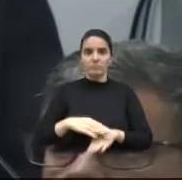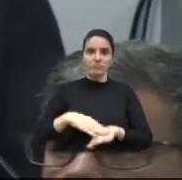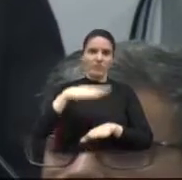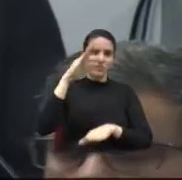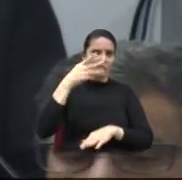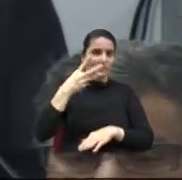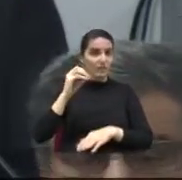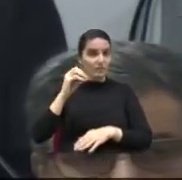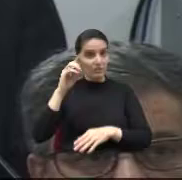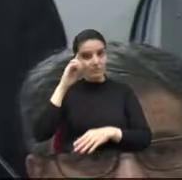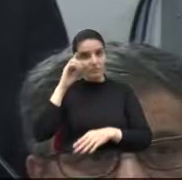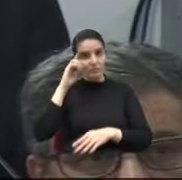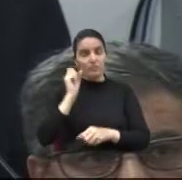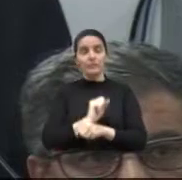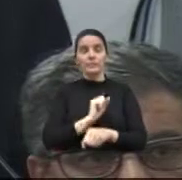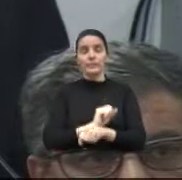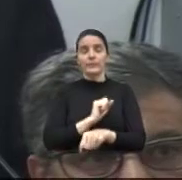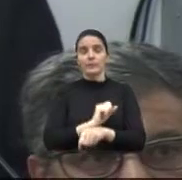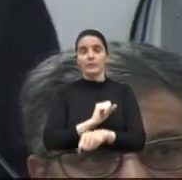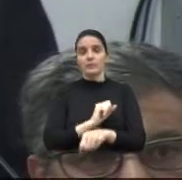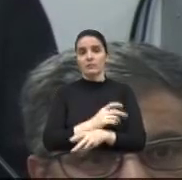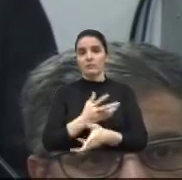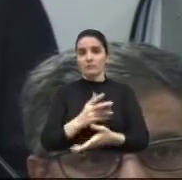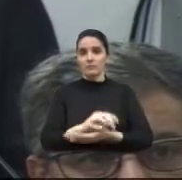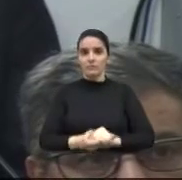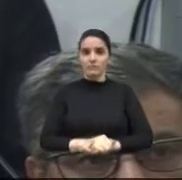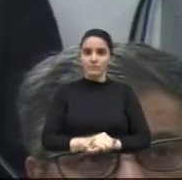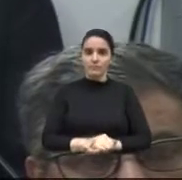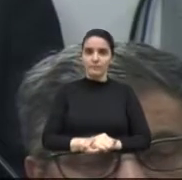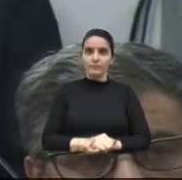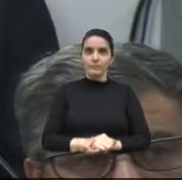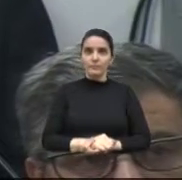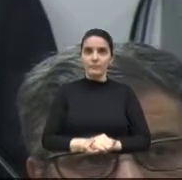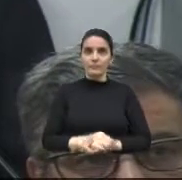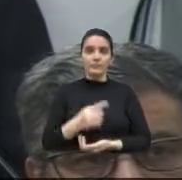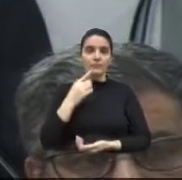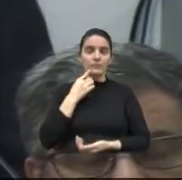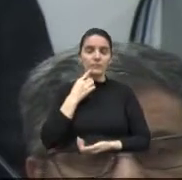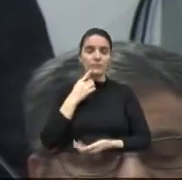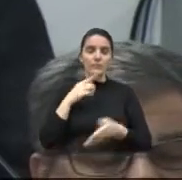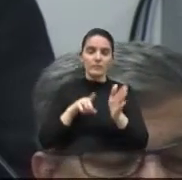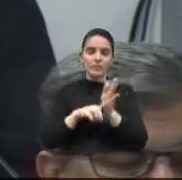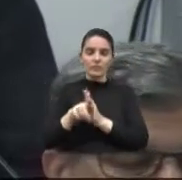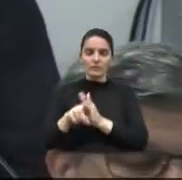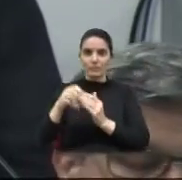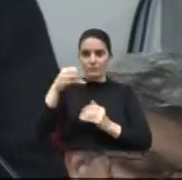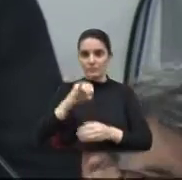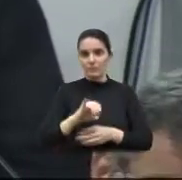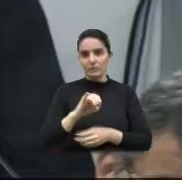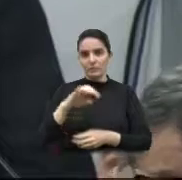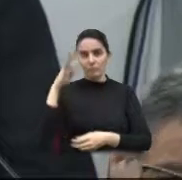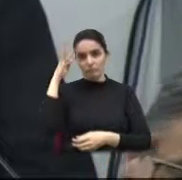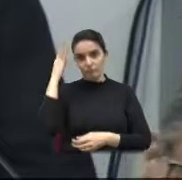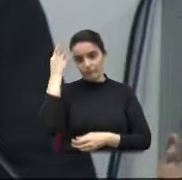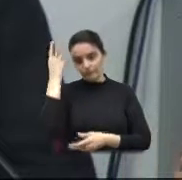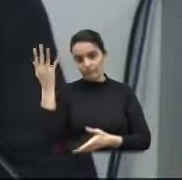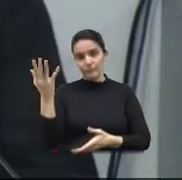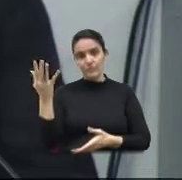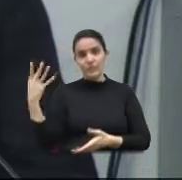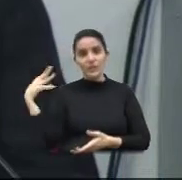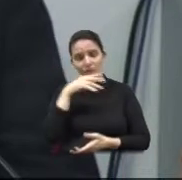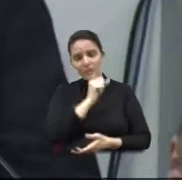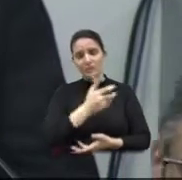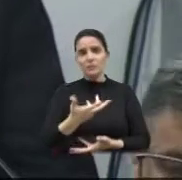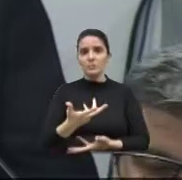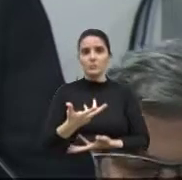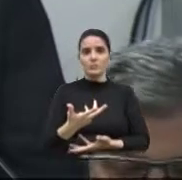lá. Já dou uma parte já para a vereadora. Foi esse meu questionamento. Se vai resolver, resolve. Se não